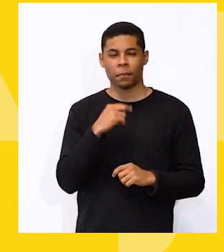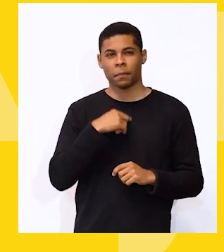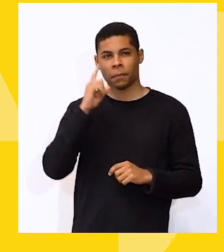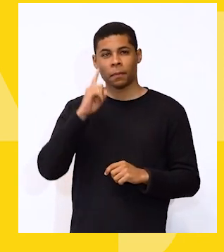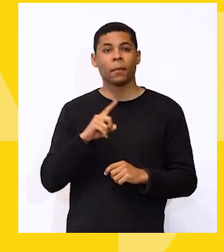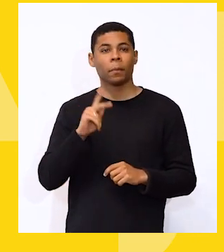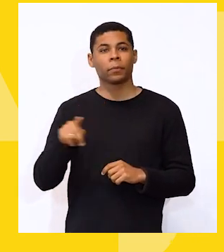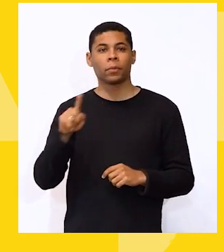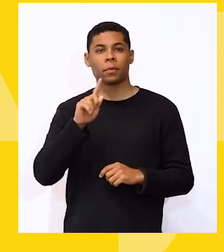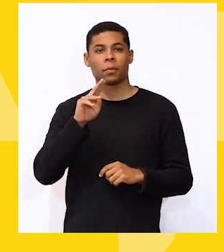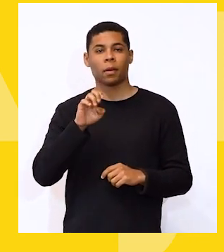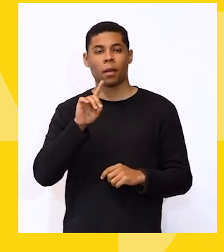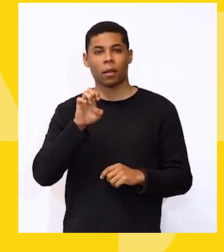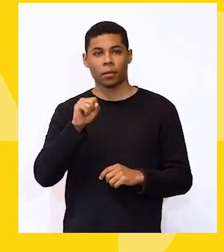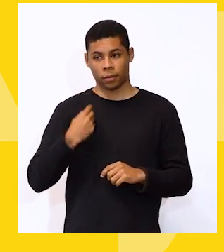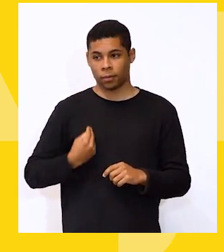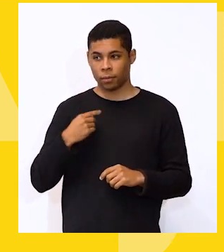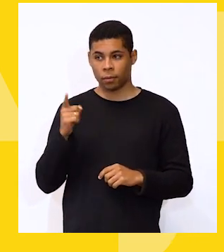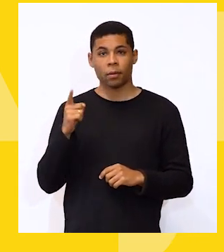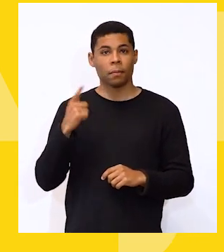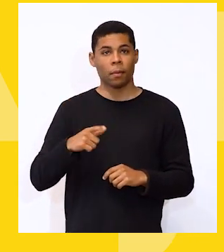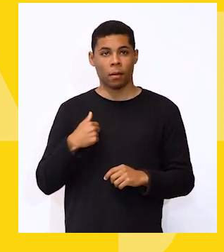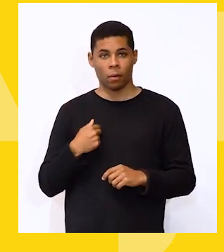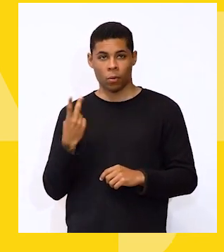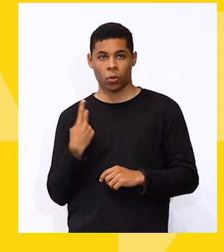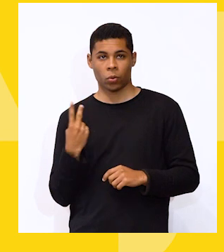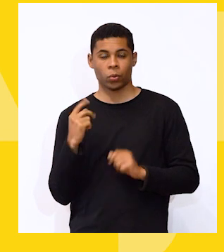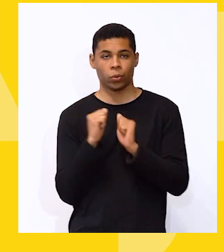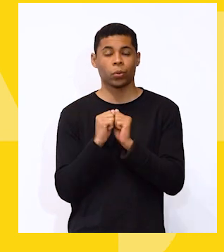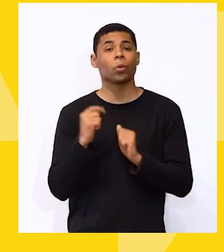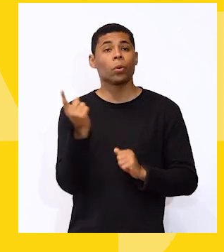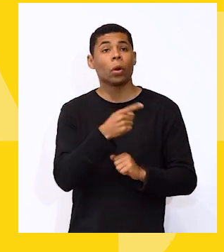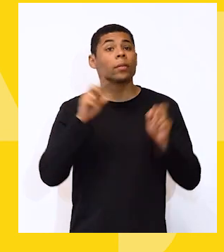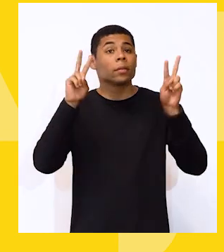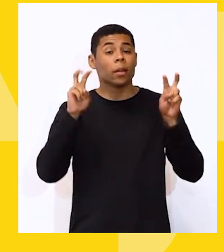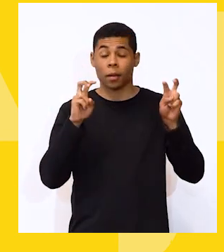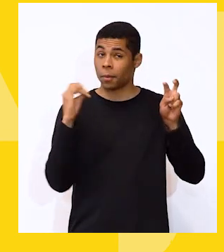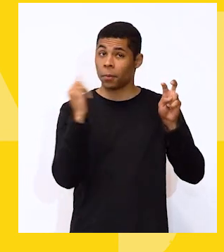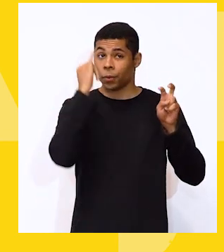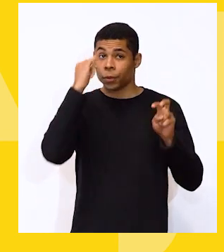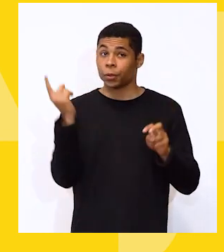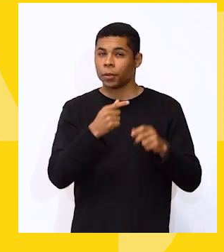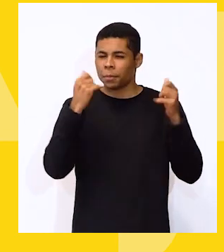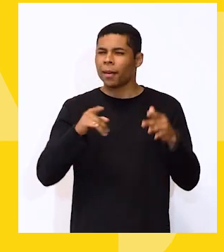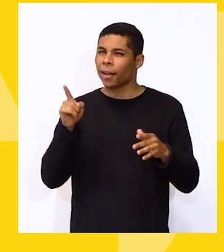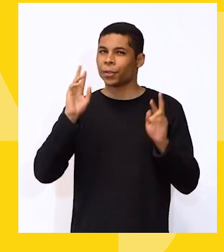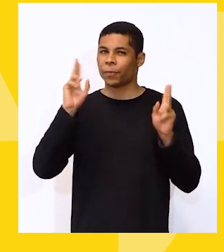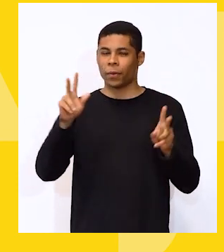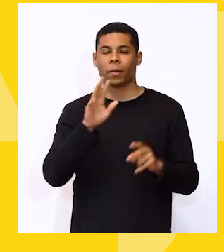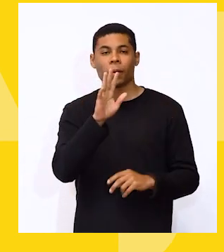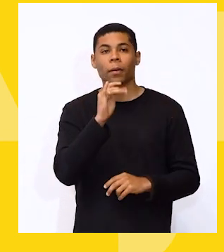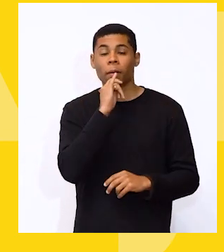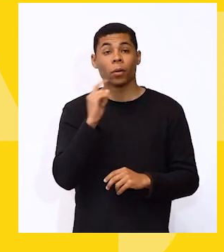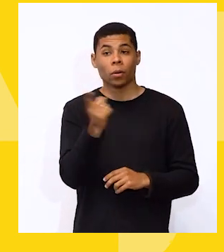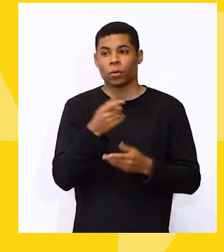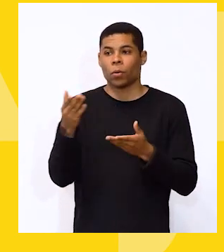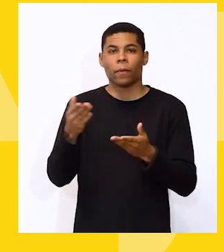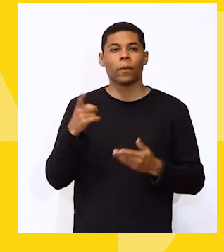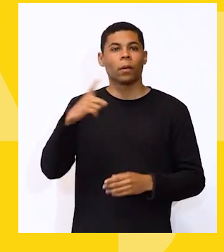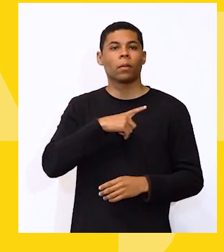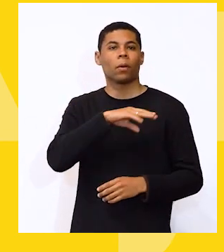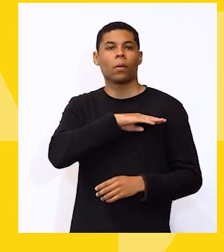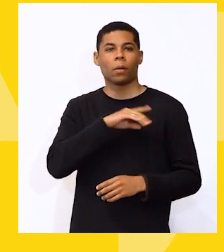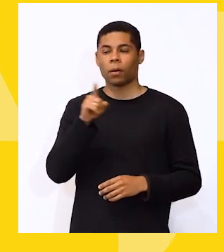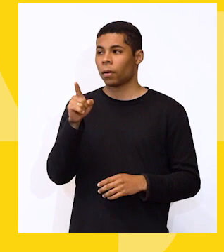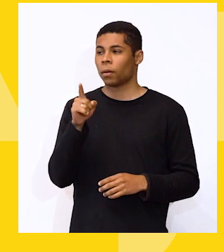no Professor Guedes tá aqui eu e no nosso eixo tem um aspecto diferente que é importante citar nós convidamos um colega lá